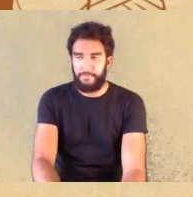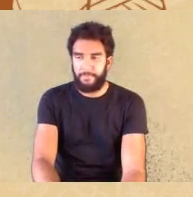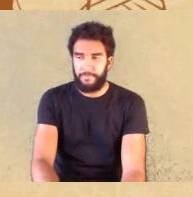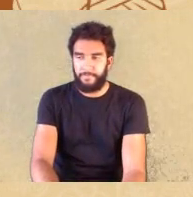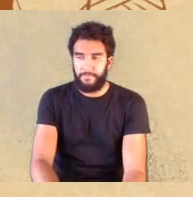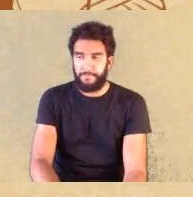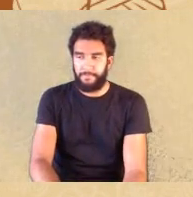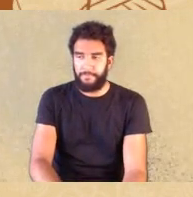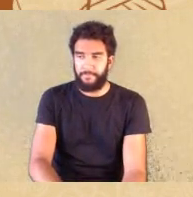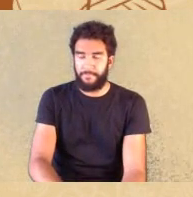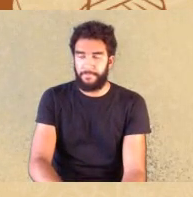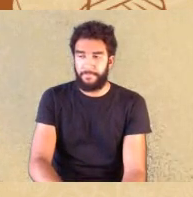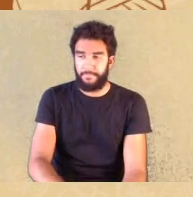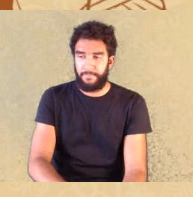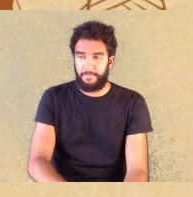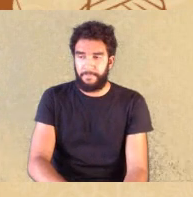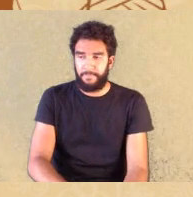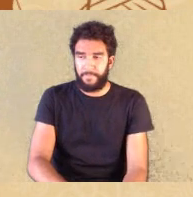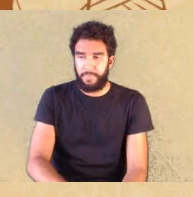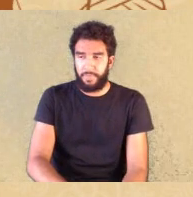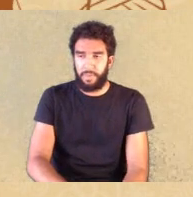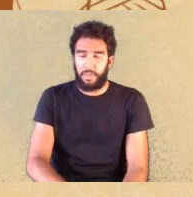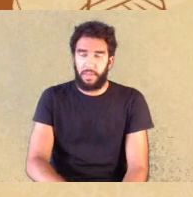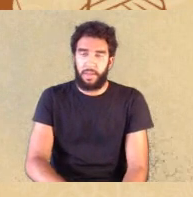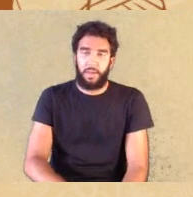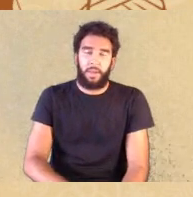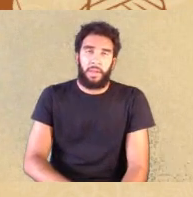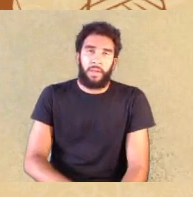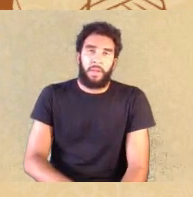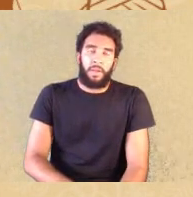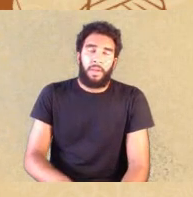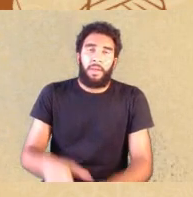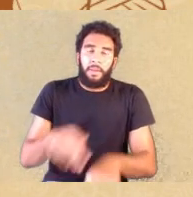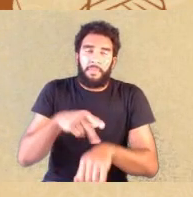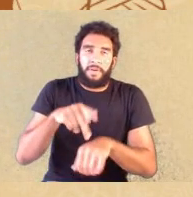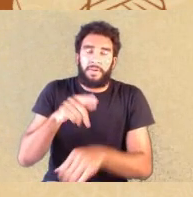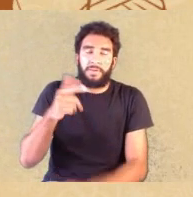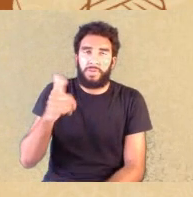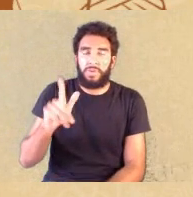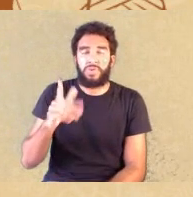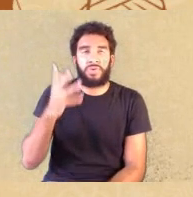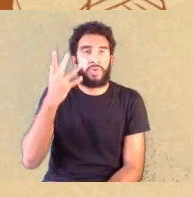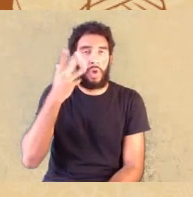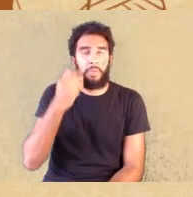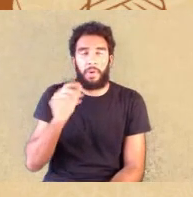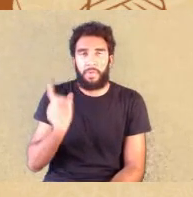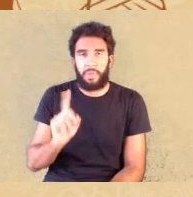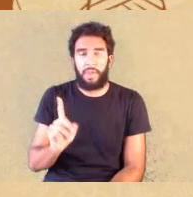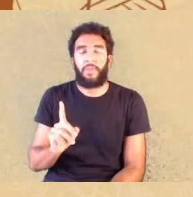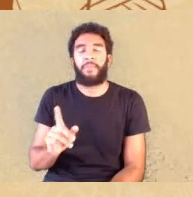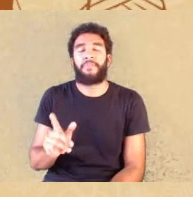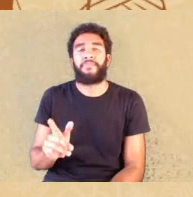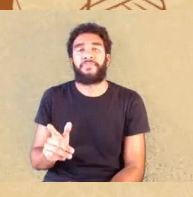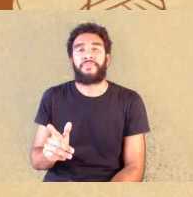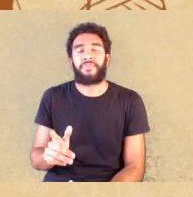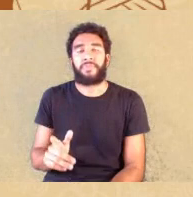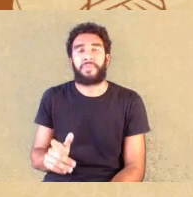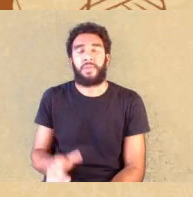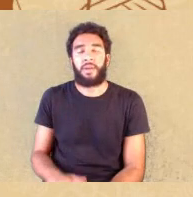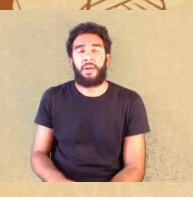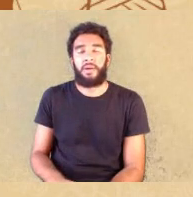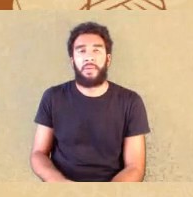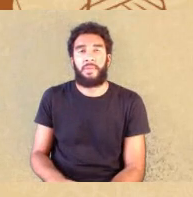É incomum, nos diferentes países, há essa recorrência da prostituição como uma possibilidade de sobrevivência e algo que